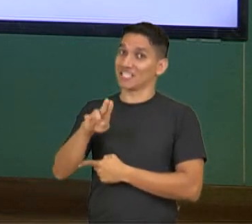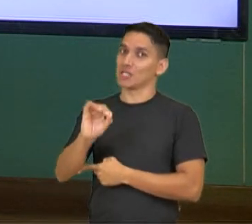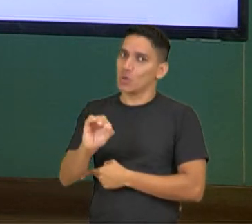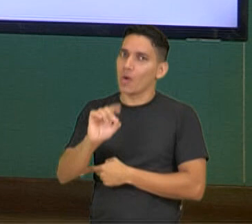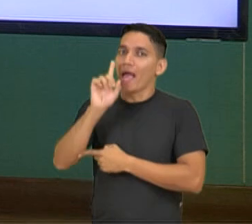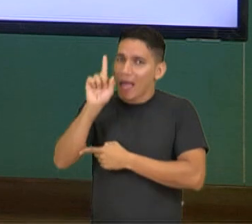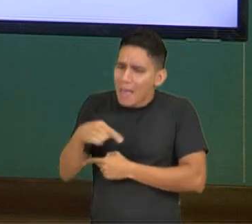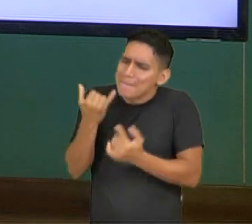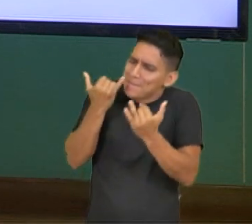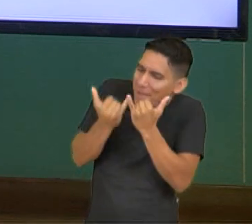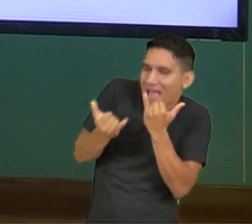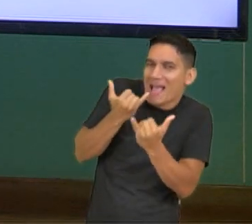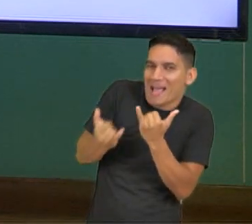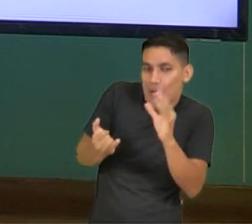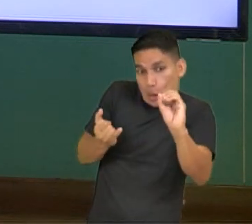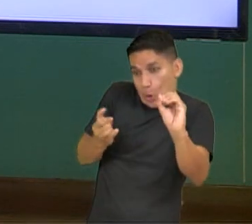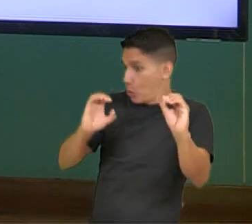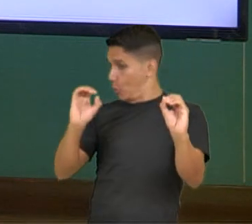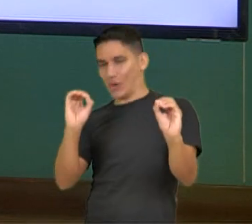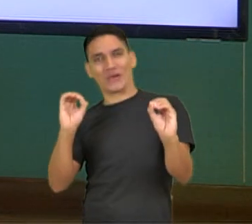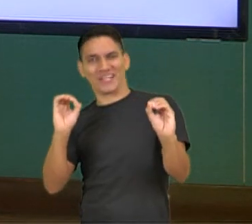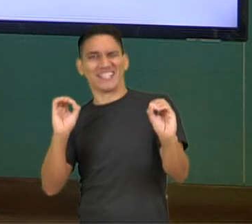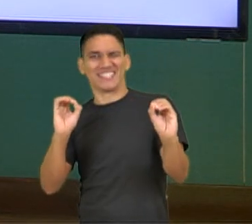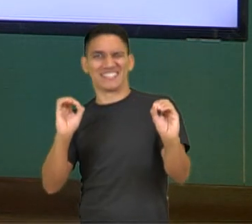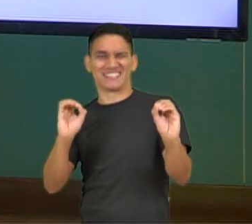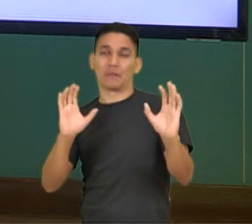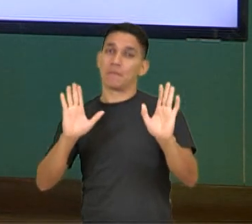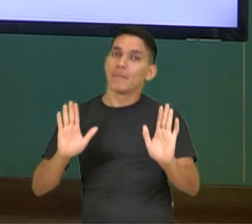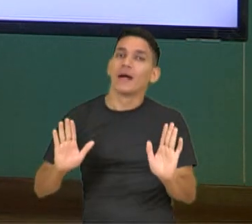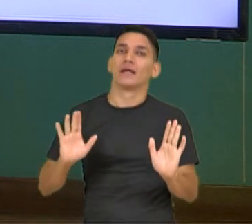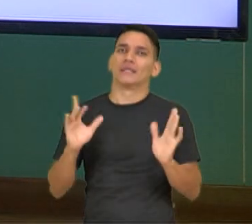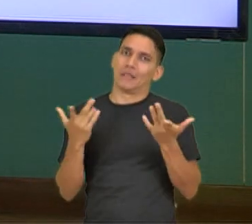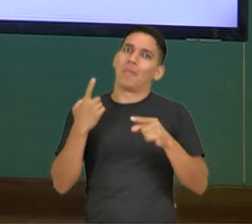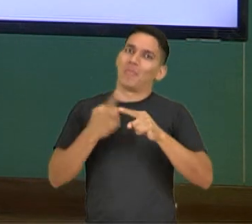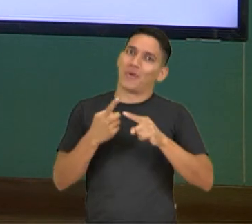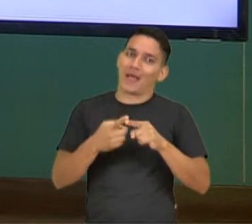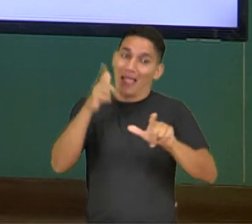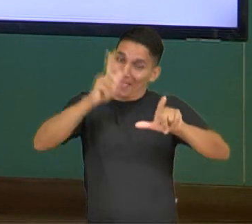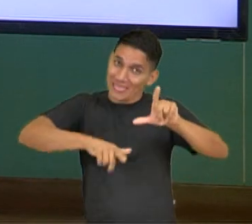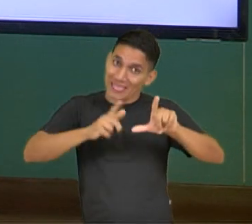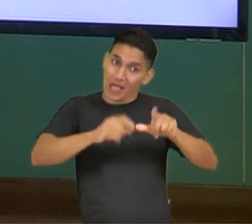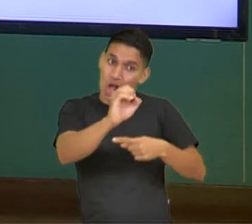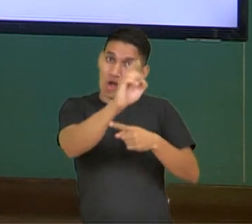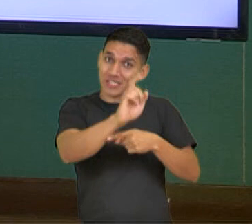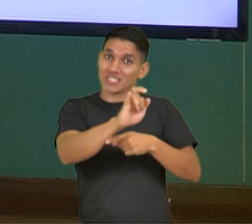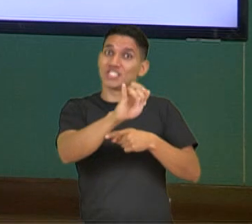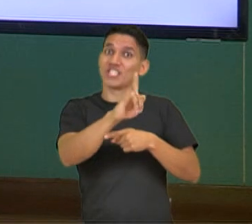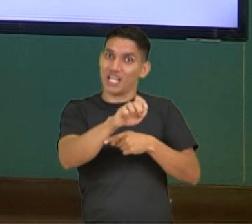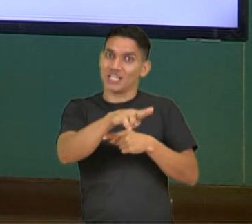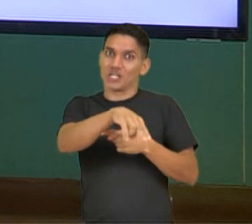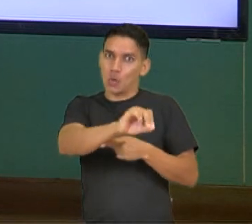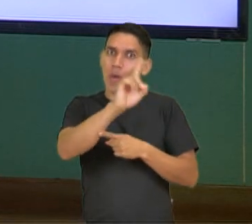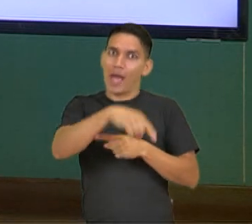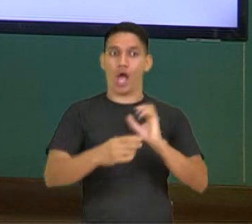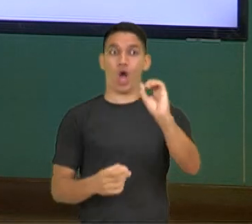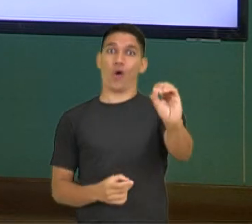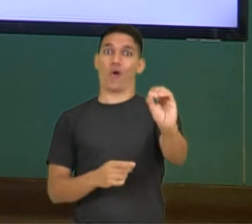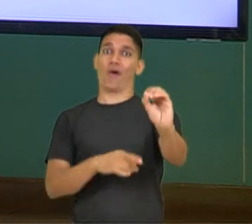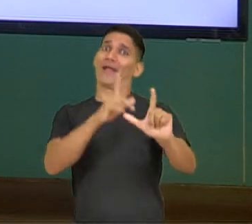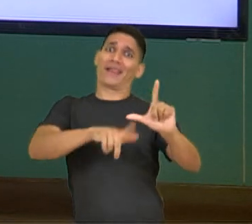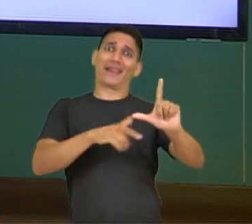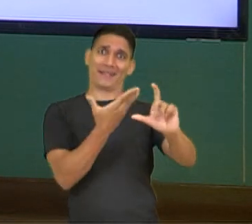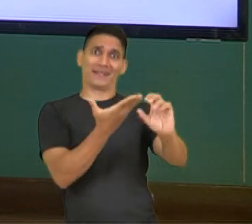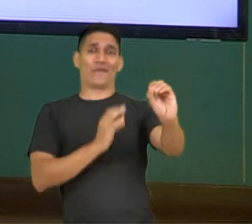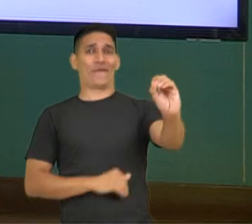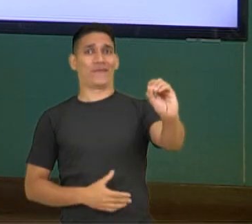se parecer com o símbolo atômico do oxigênio, porque o símbolo atômico do oxigênio é a primeira letra